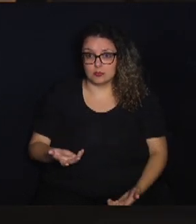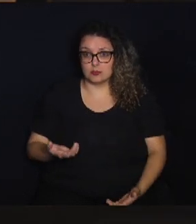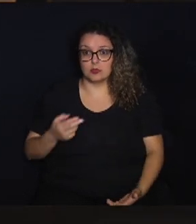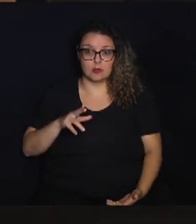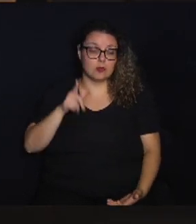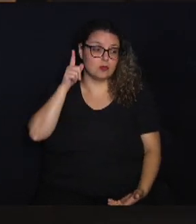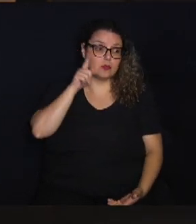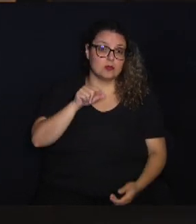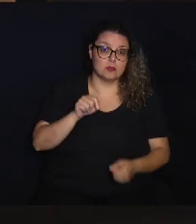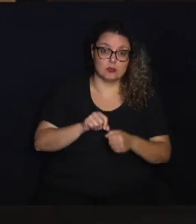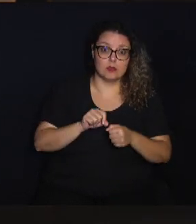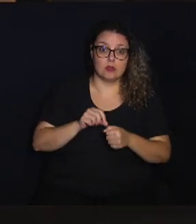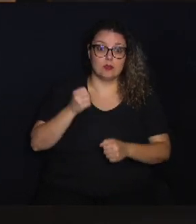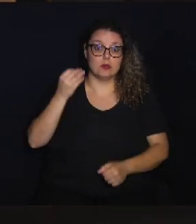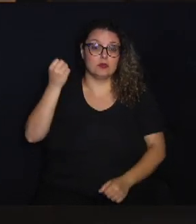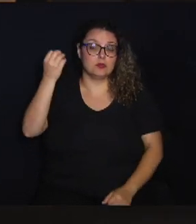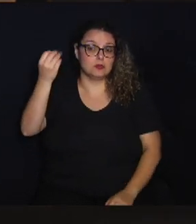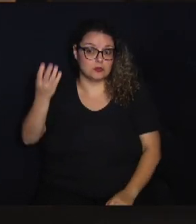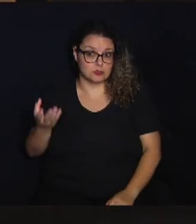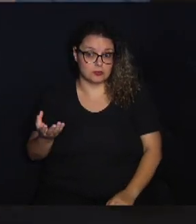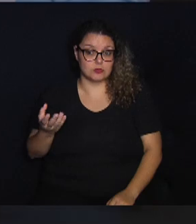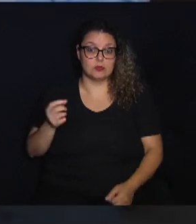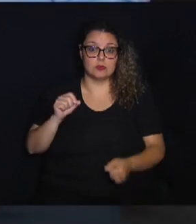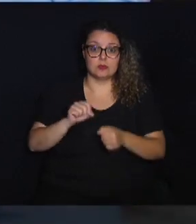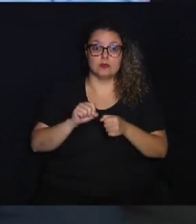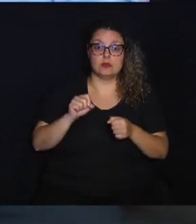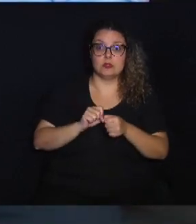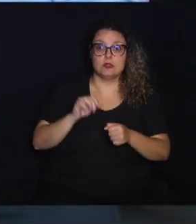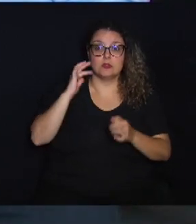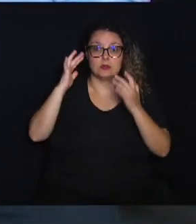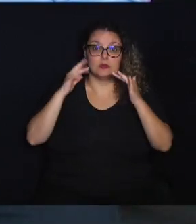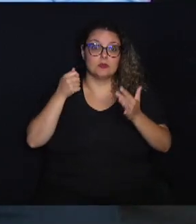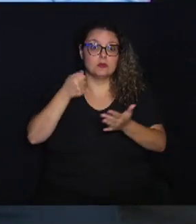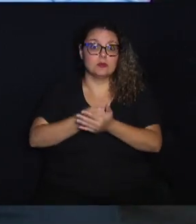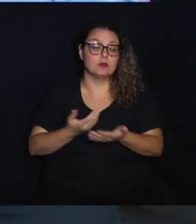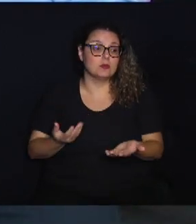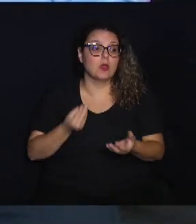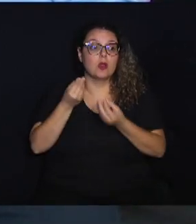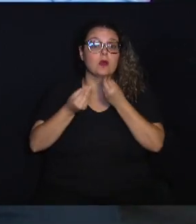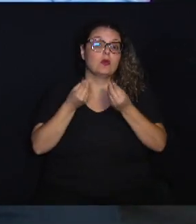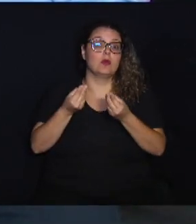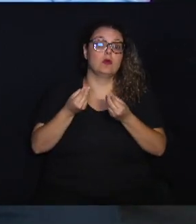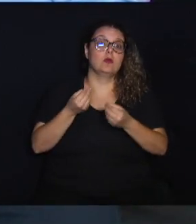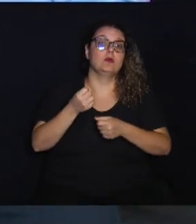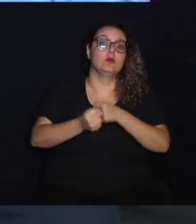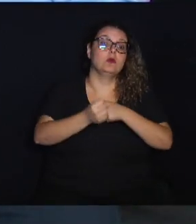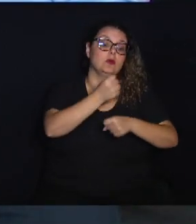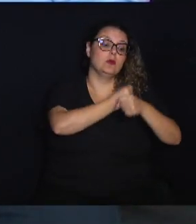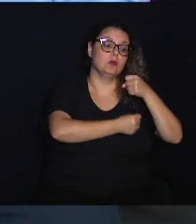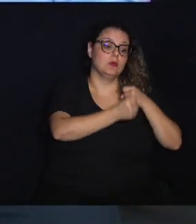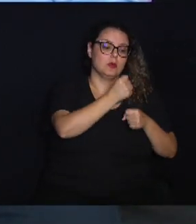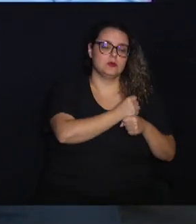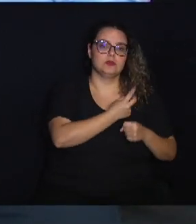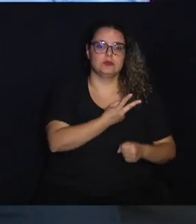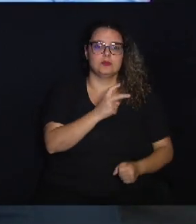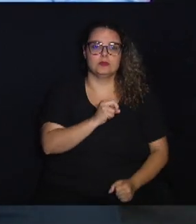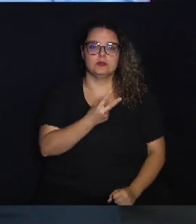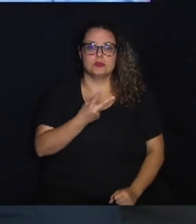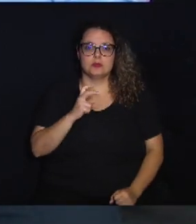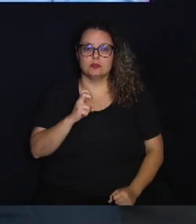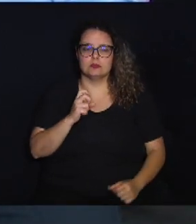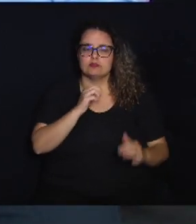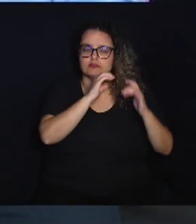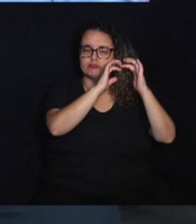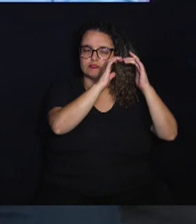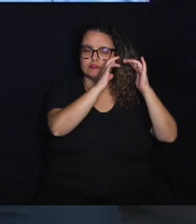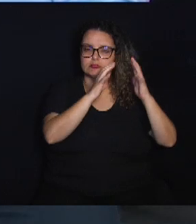fazer aquela viagem? Realizou um sonho? Como é que foi o seu ano de 24? Faça uma retrospectiva de